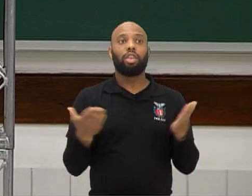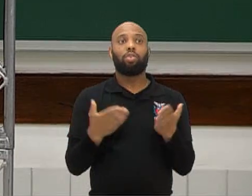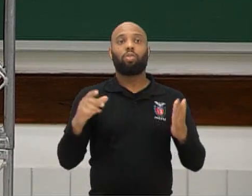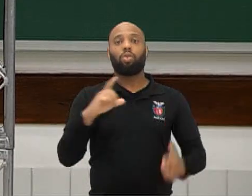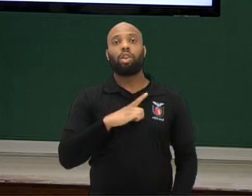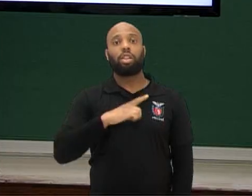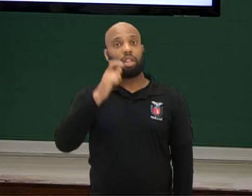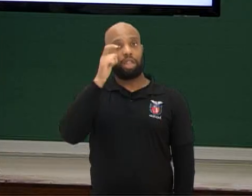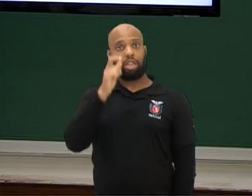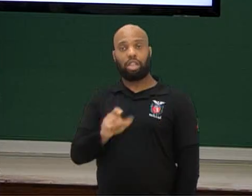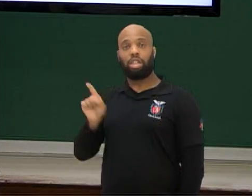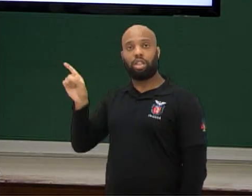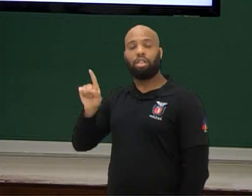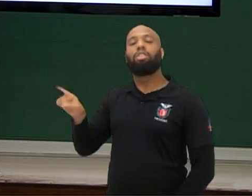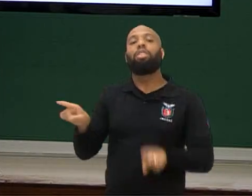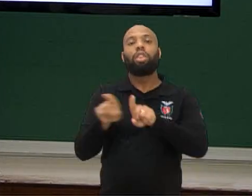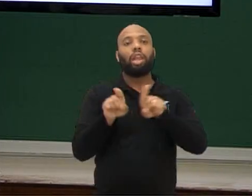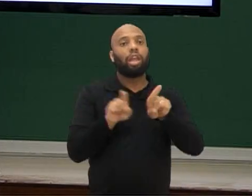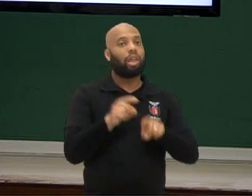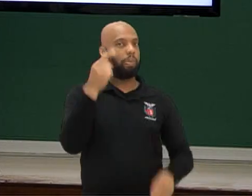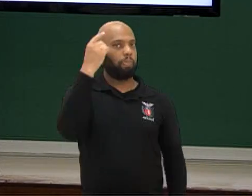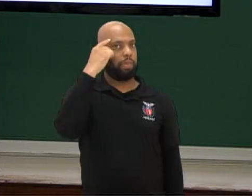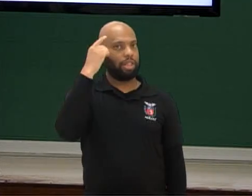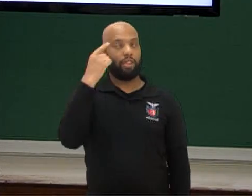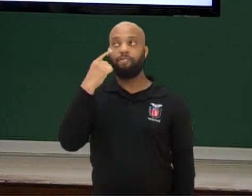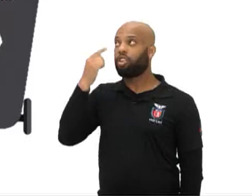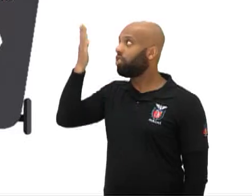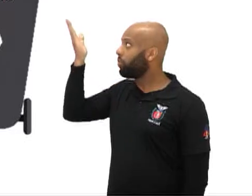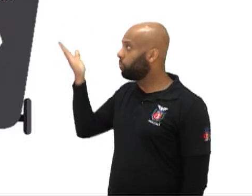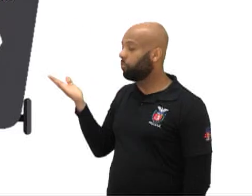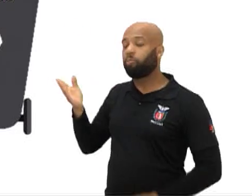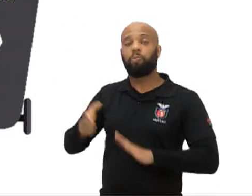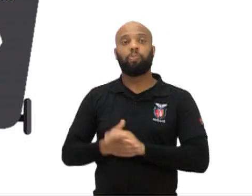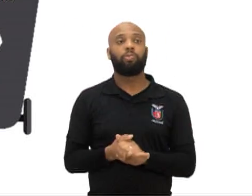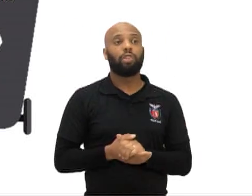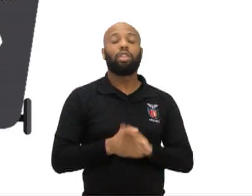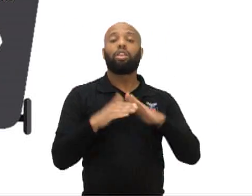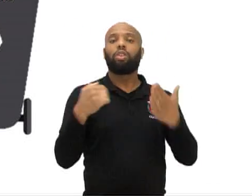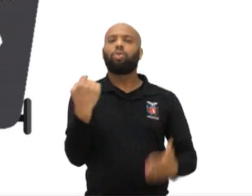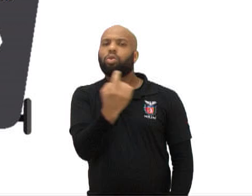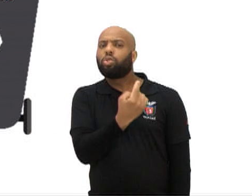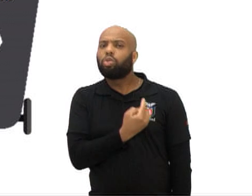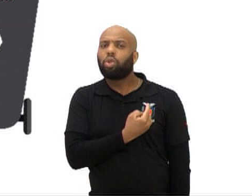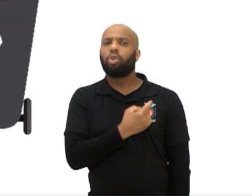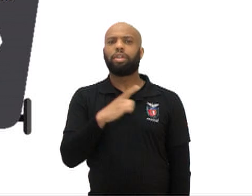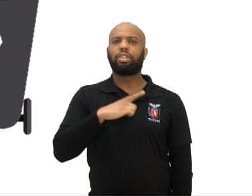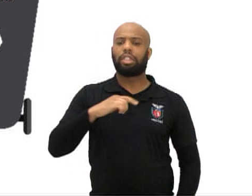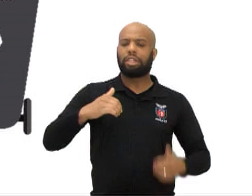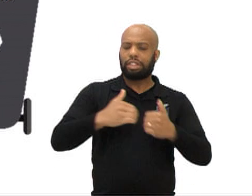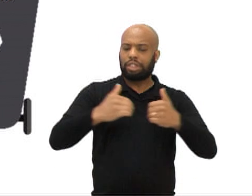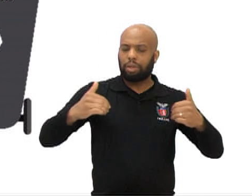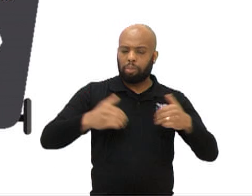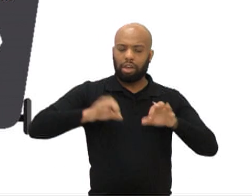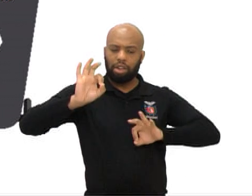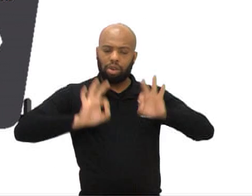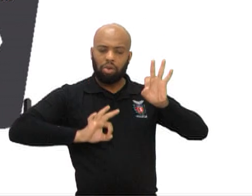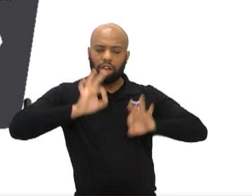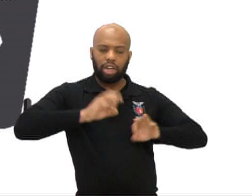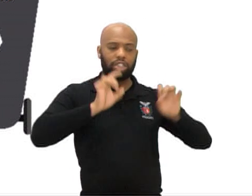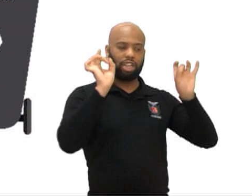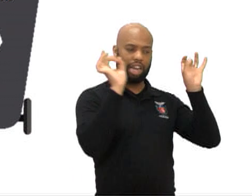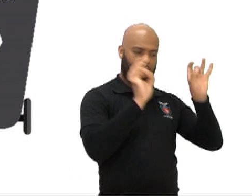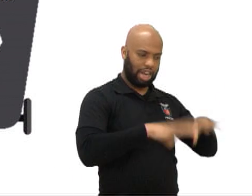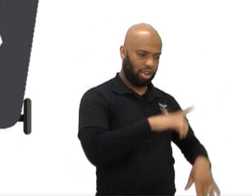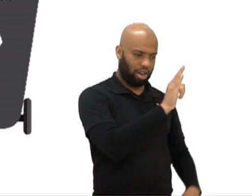uma questão interessante para a gente pensar um pouquinho. Olha lá, quando nós separamos o lixo reciclável do lixo